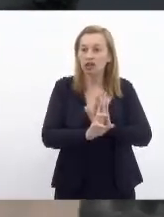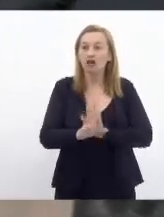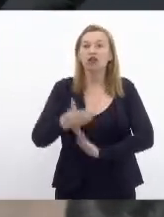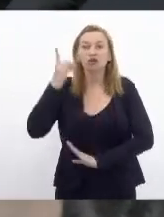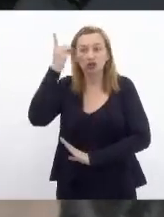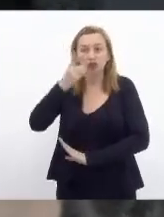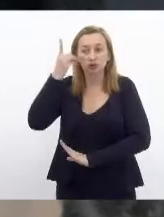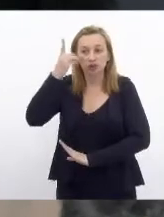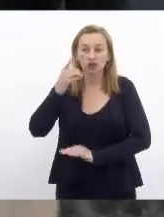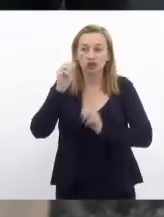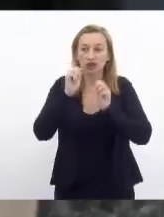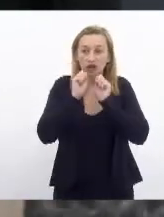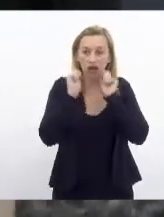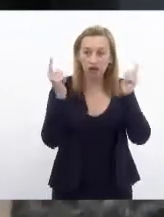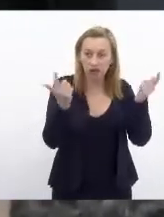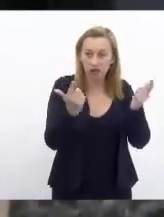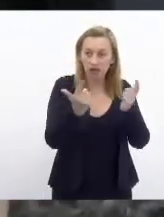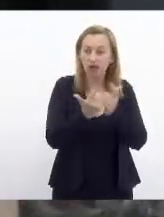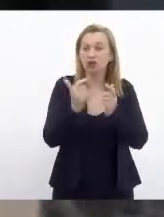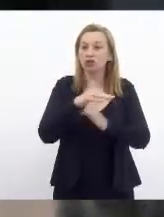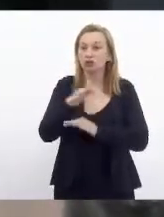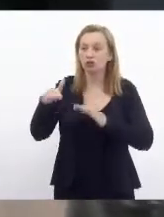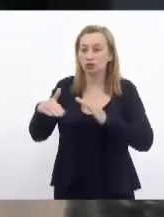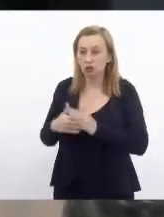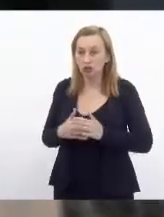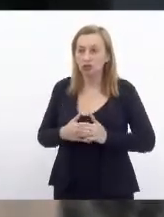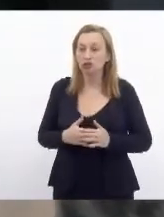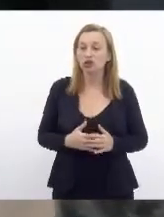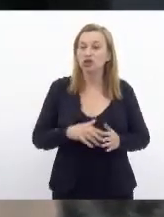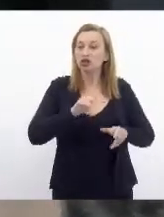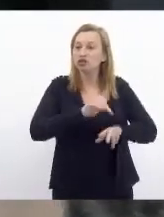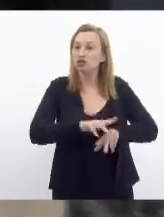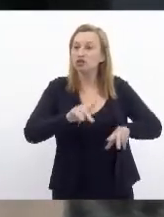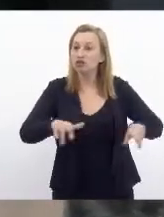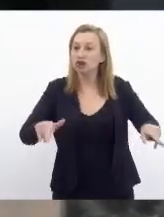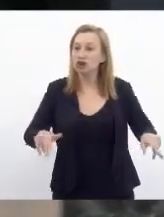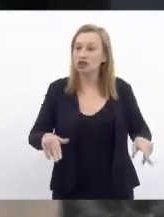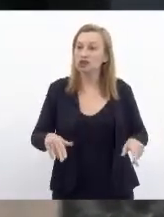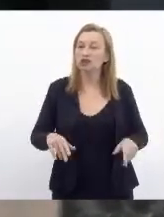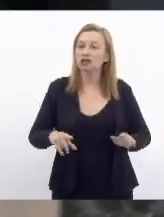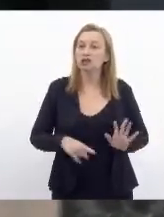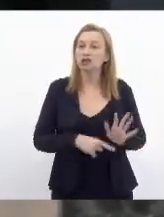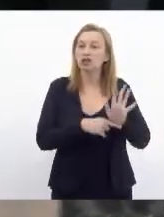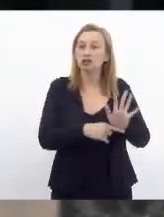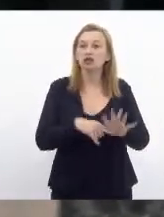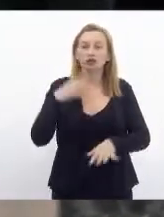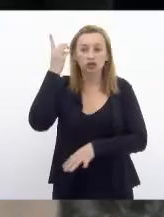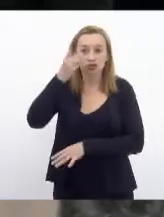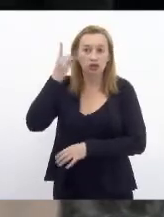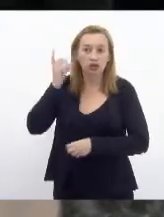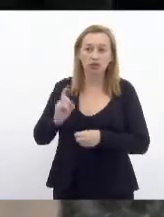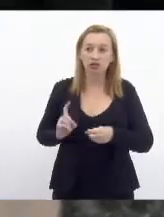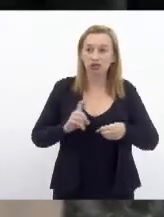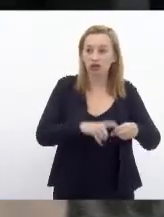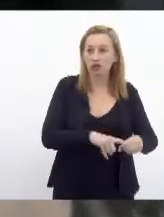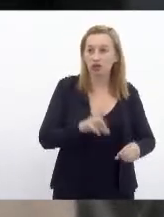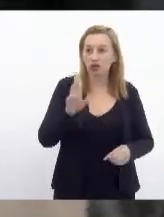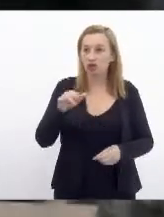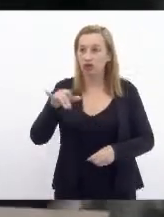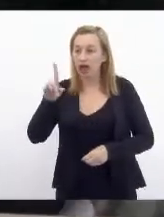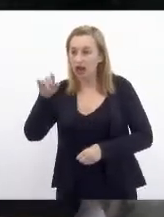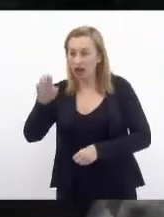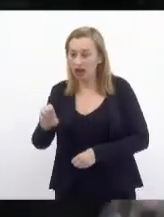deputados como as assembleias legislativas. Tem diversas vantagens do deputado e deputada ser filiada à UNALE. Teremos a